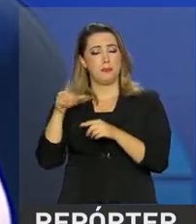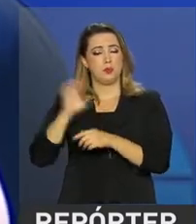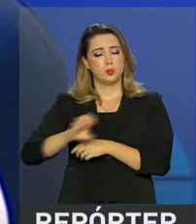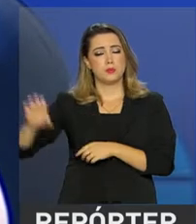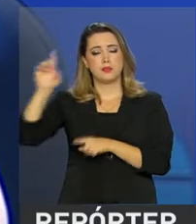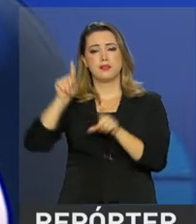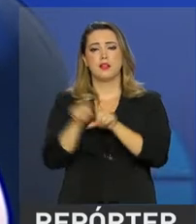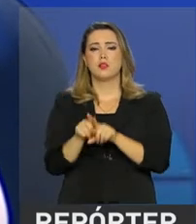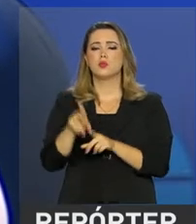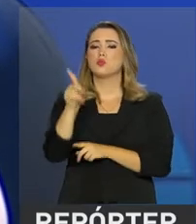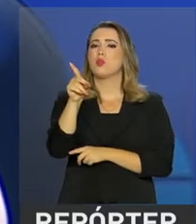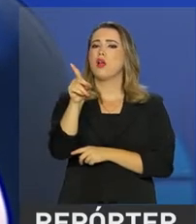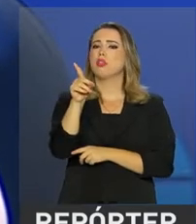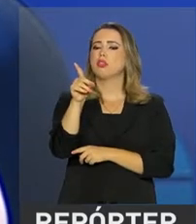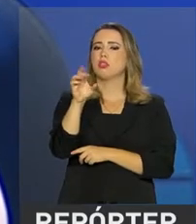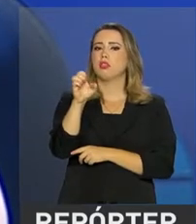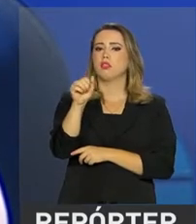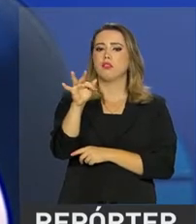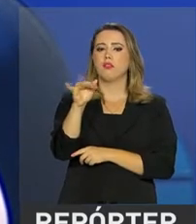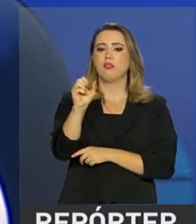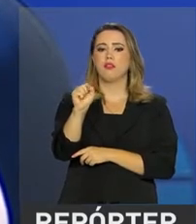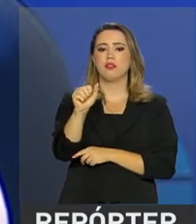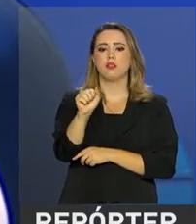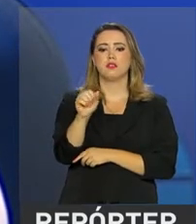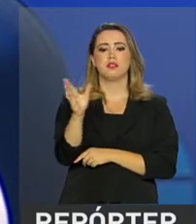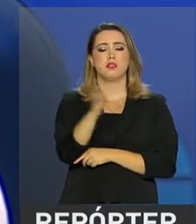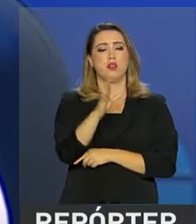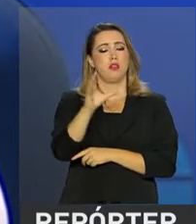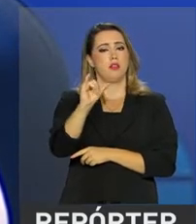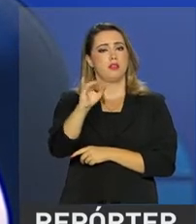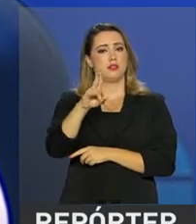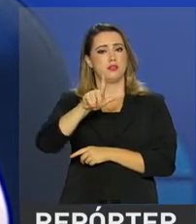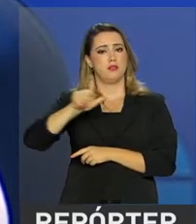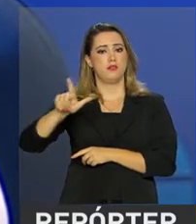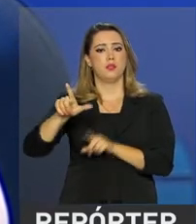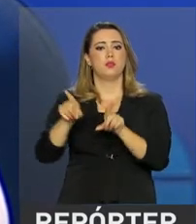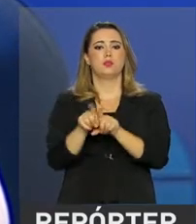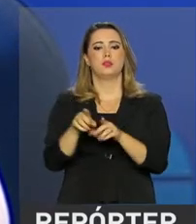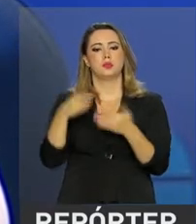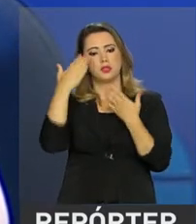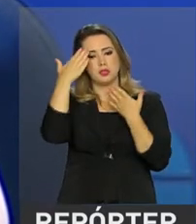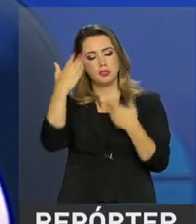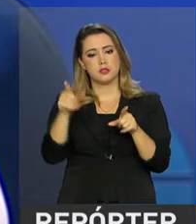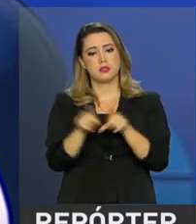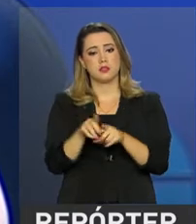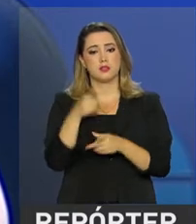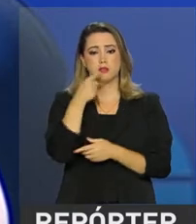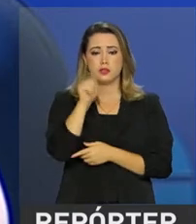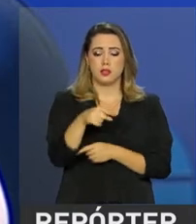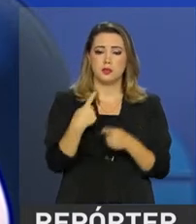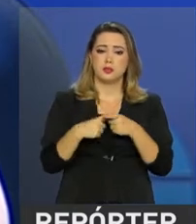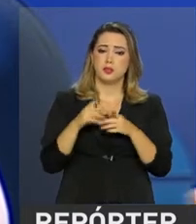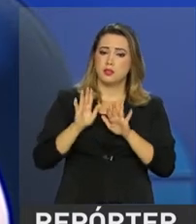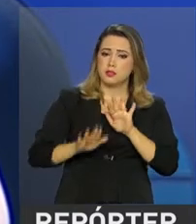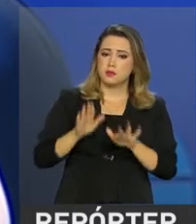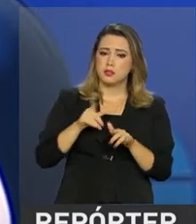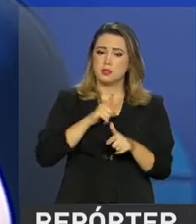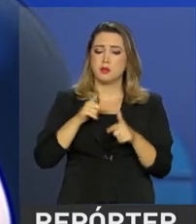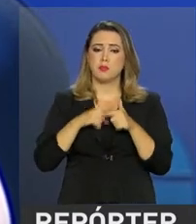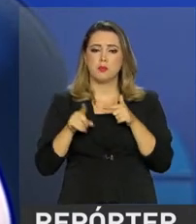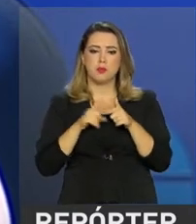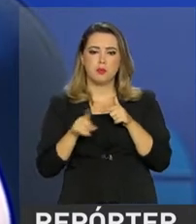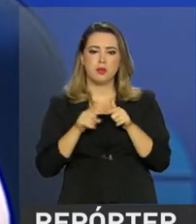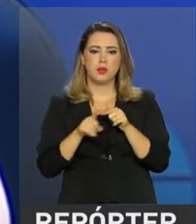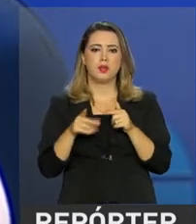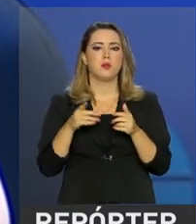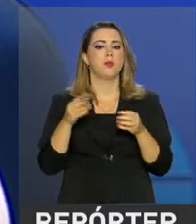a empresa ou as empresas de energia elétrica dos Estados e Distrito Federal. Infelizmente, a gente sempre tem ocorrência de